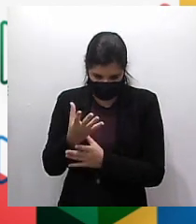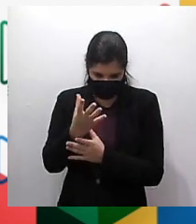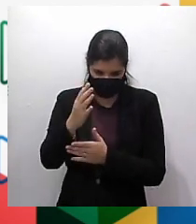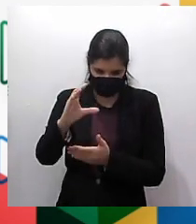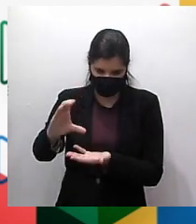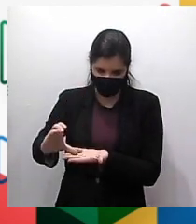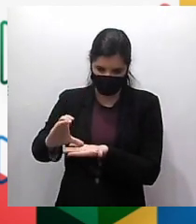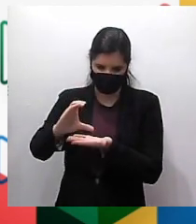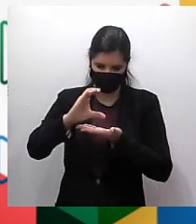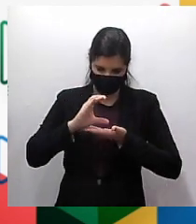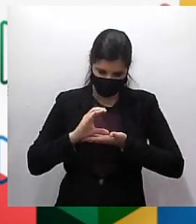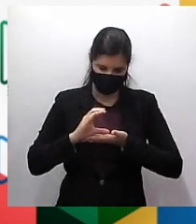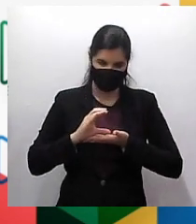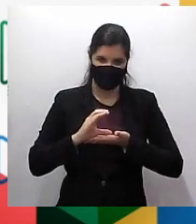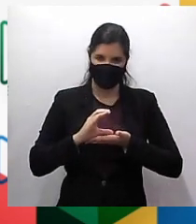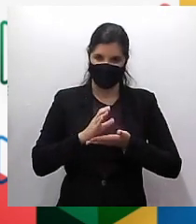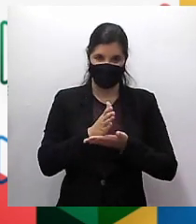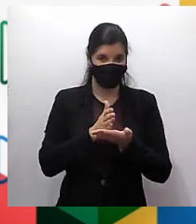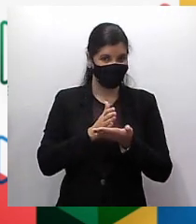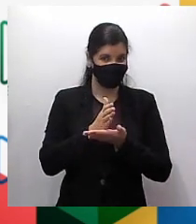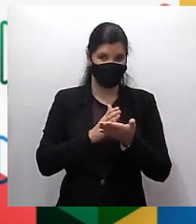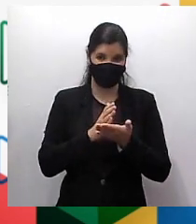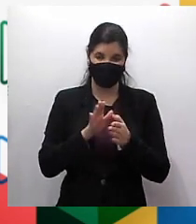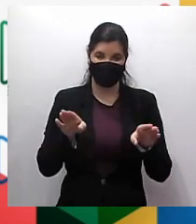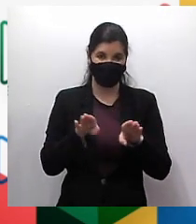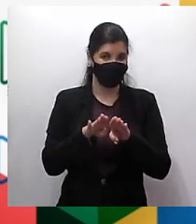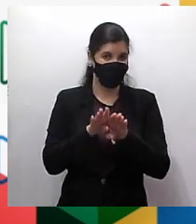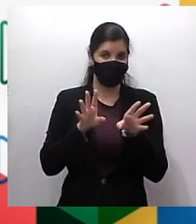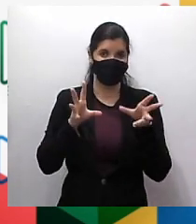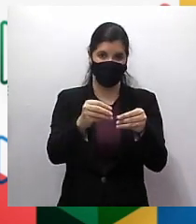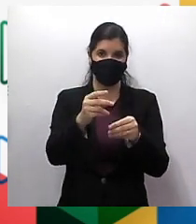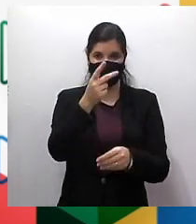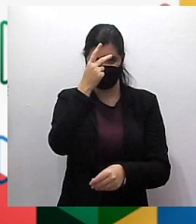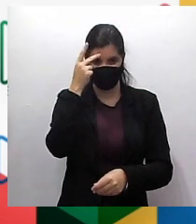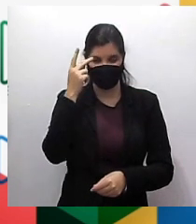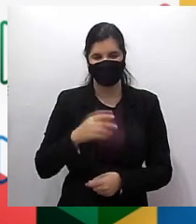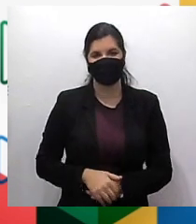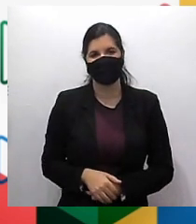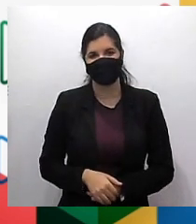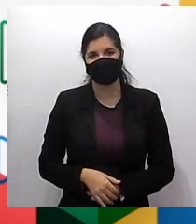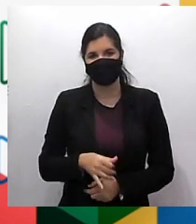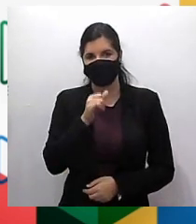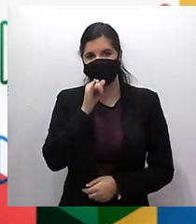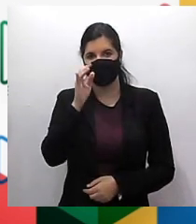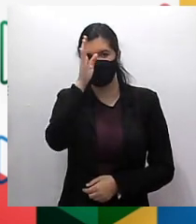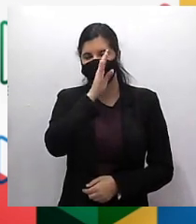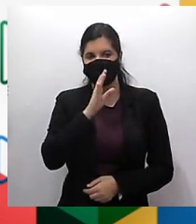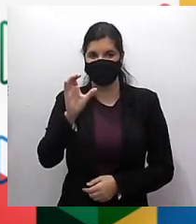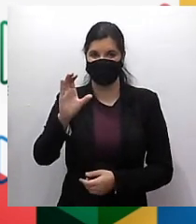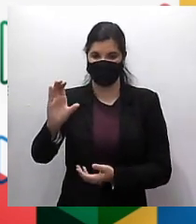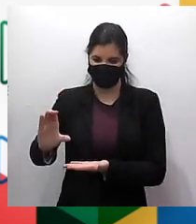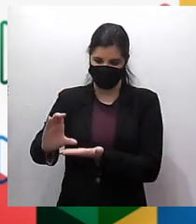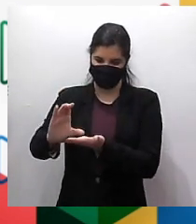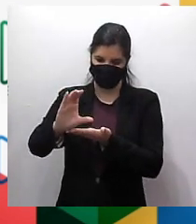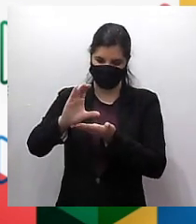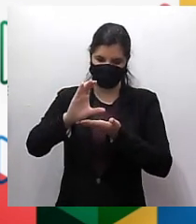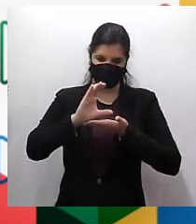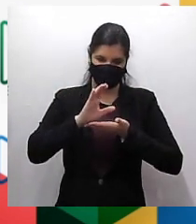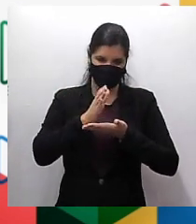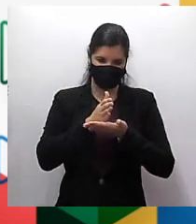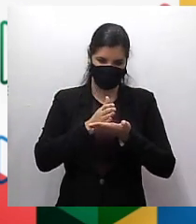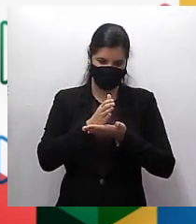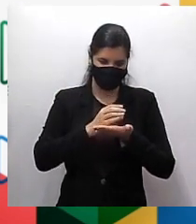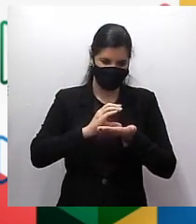por igual por cada pessoa que vive naquele país. Então, se eu pegasse a riqueza do brasileiro e dividisse para cada